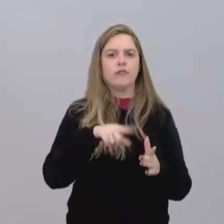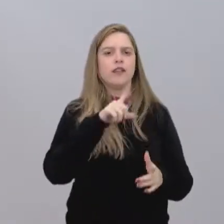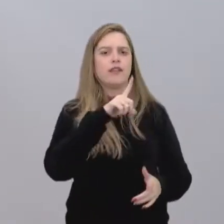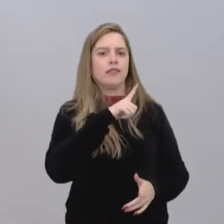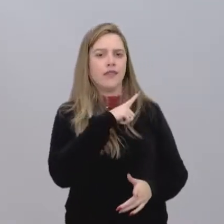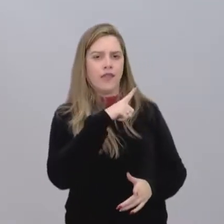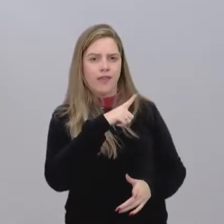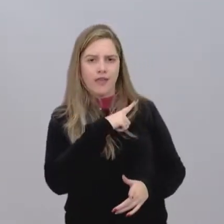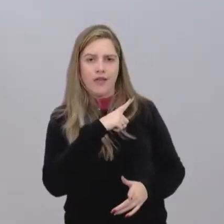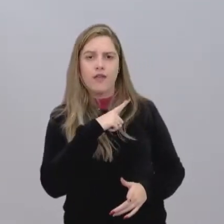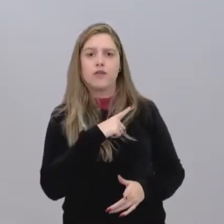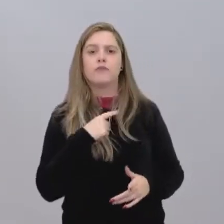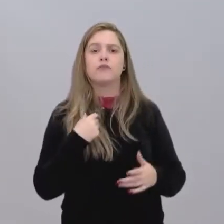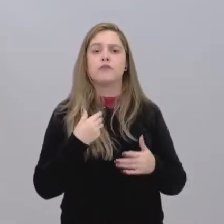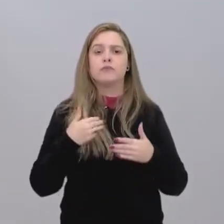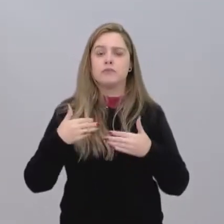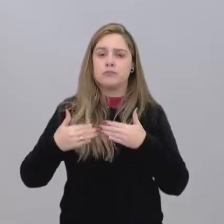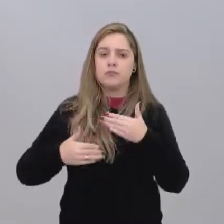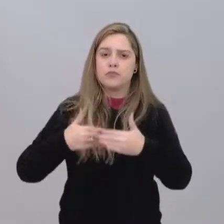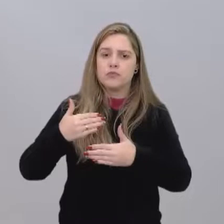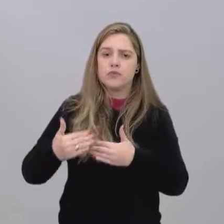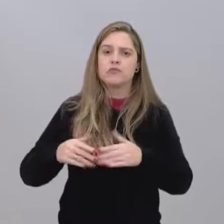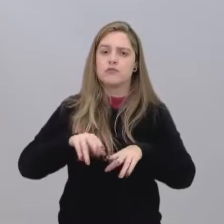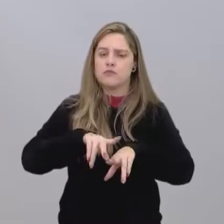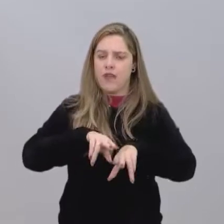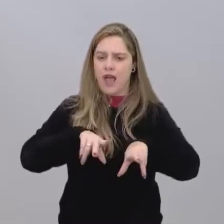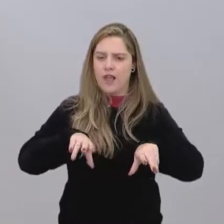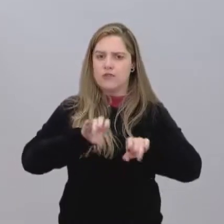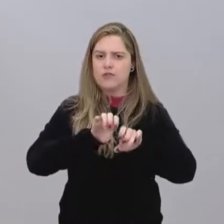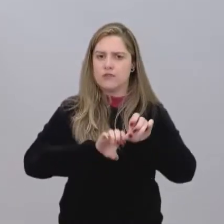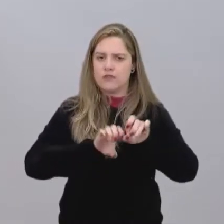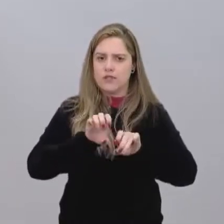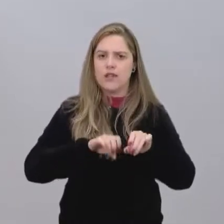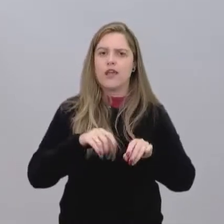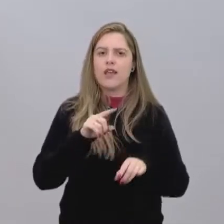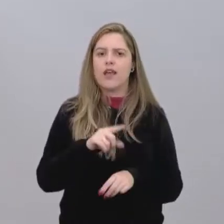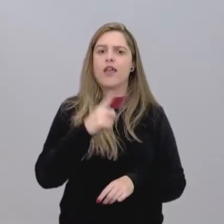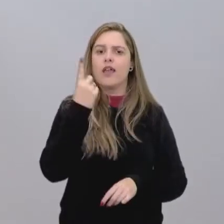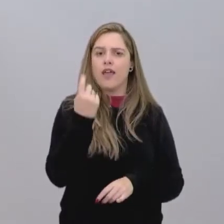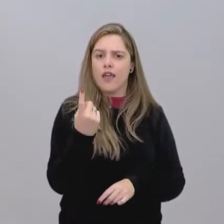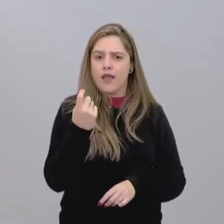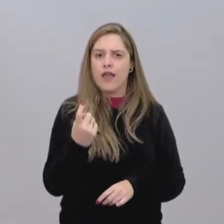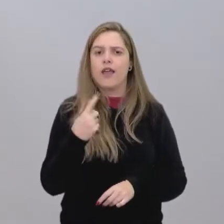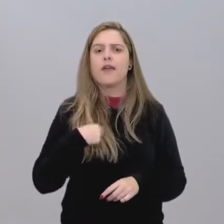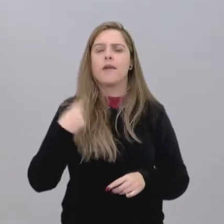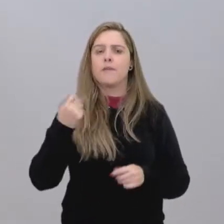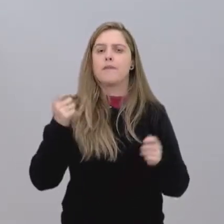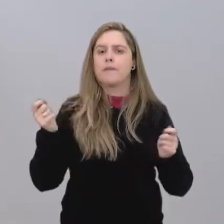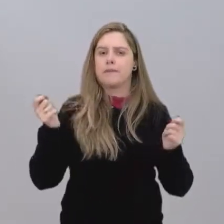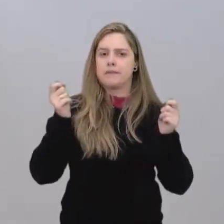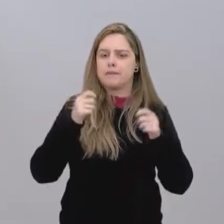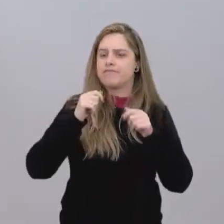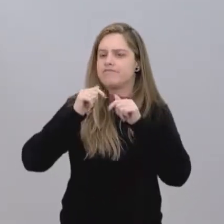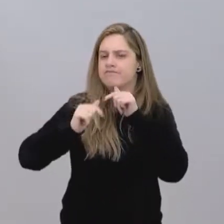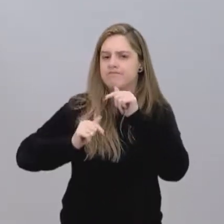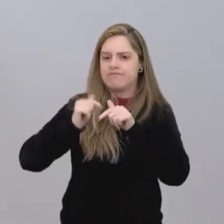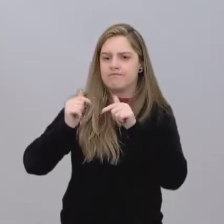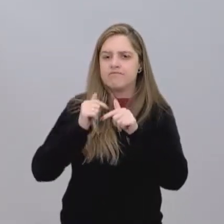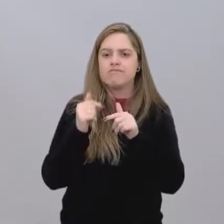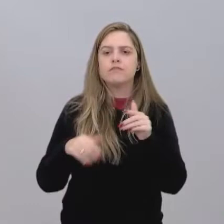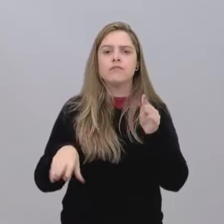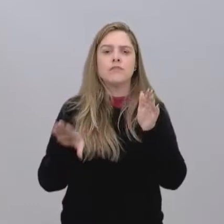gente repassou por vários eixos e entre eles a gente está aí trabalhando a